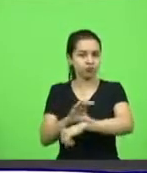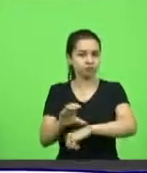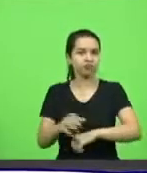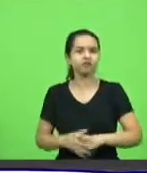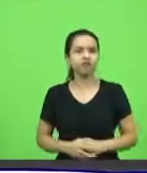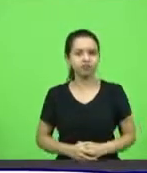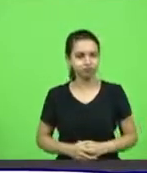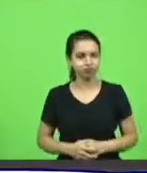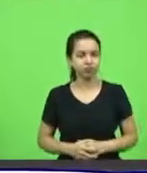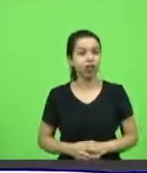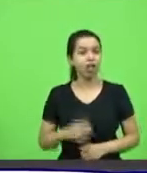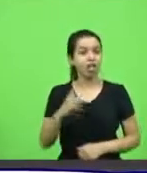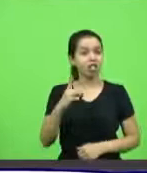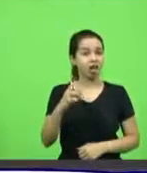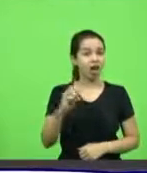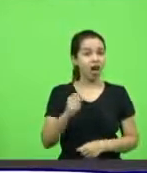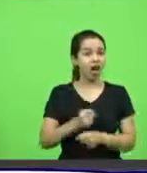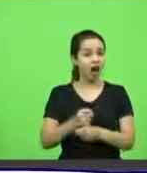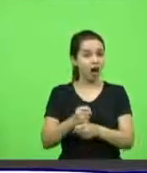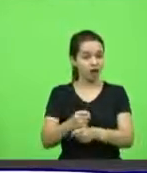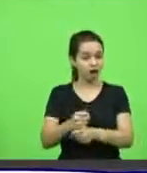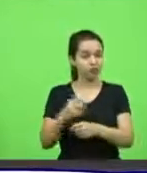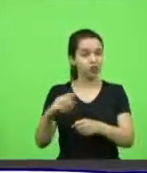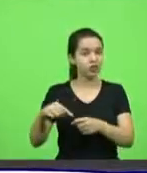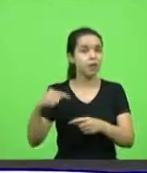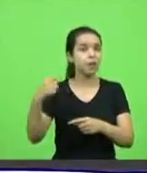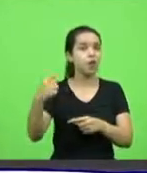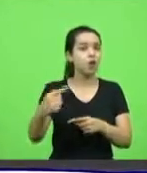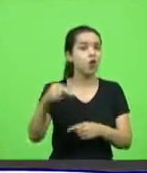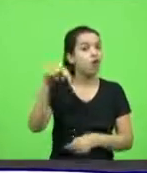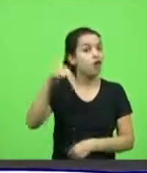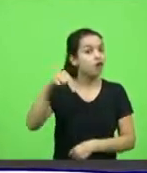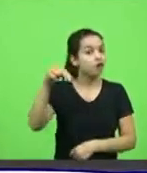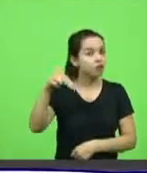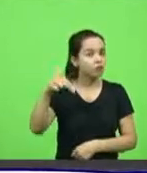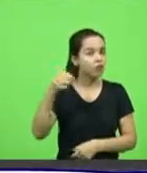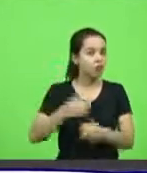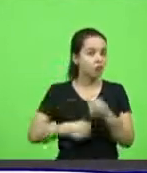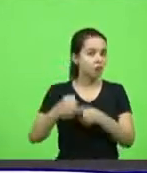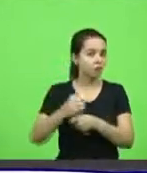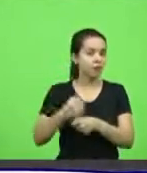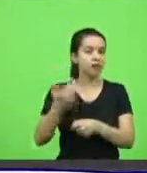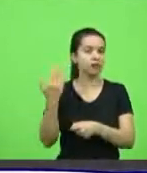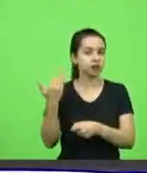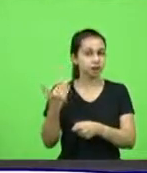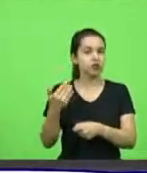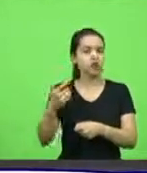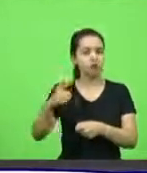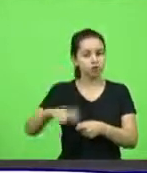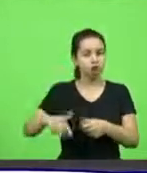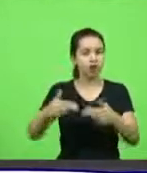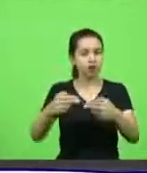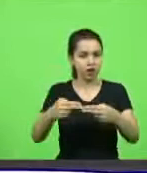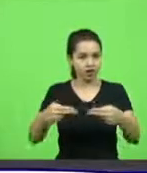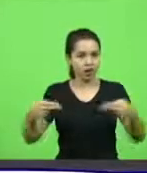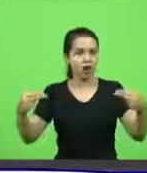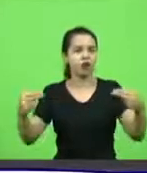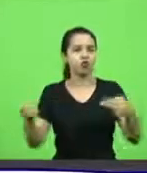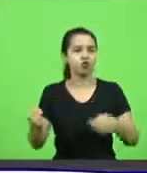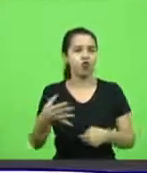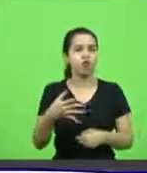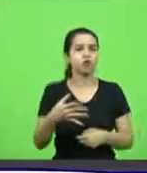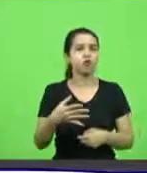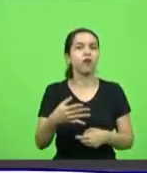dez anos depois em novembro do ano passado foi reinaugurado também com essa história de predação